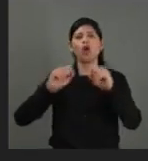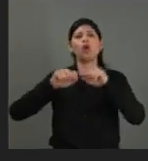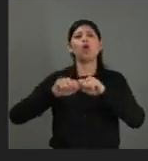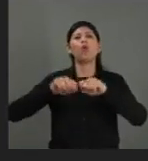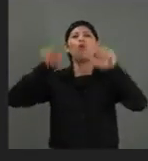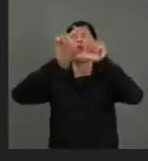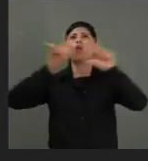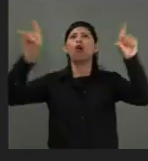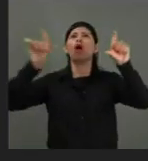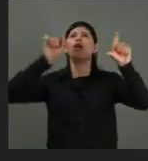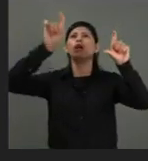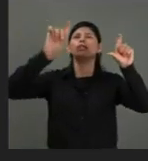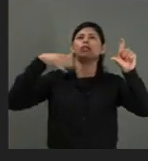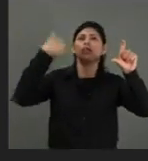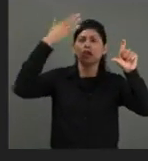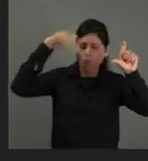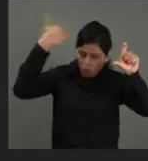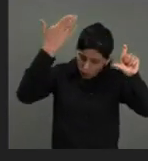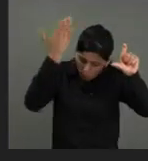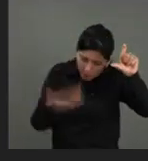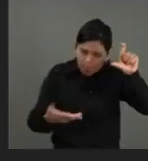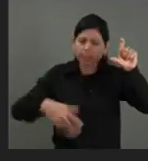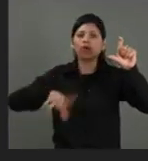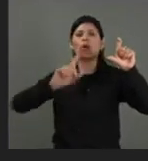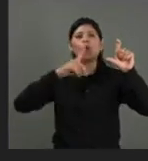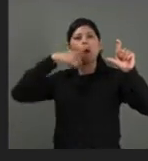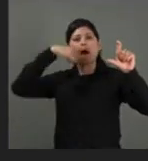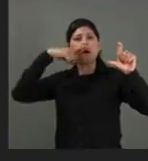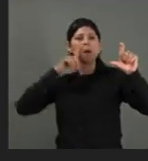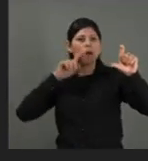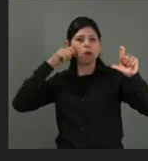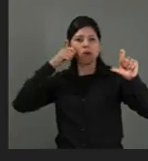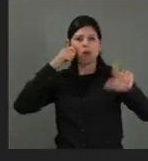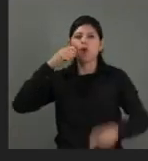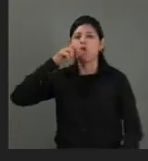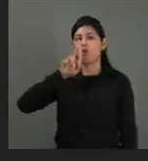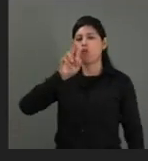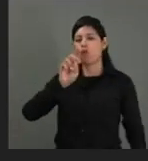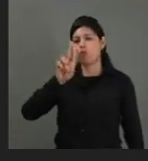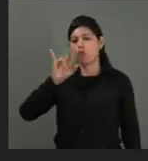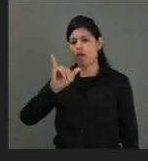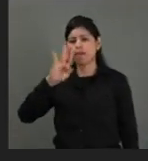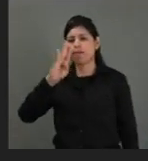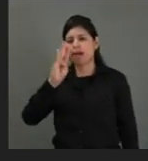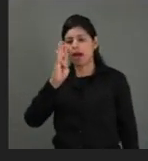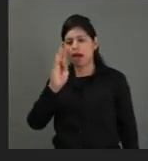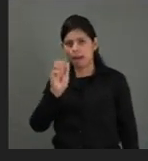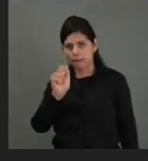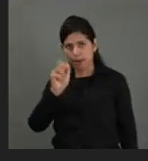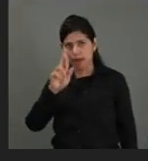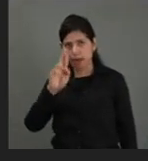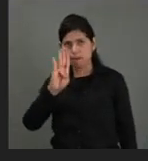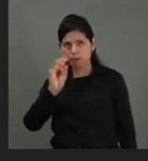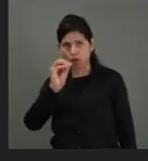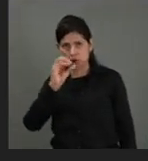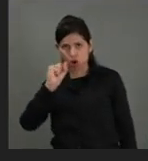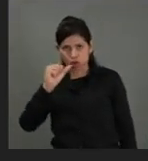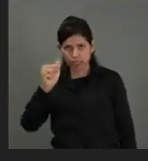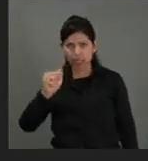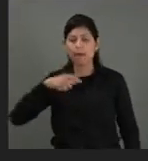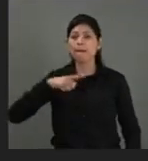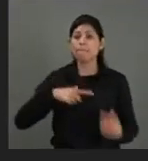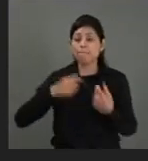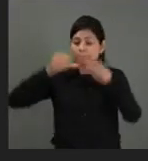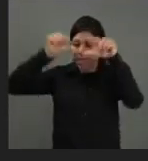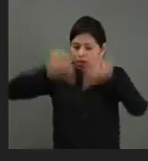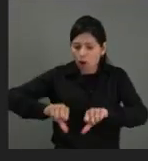Rui Barbosa, esse baiano que dizia: a pior das ditaduras é a ditadura da toga,